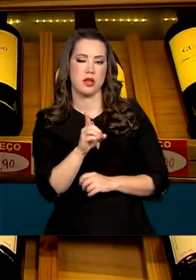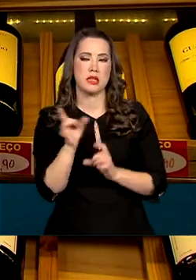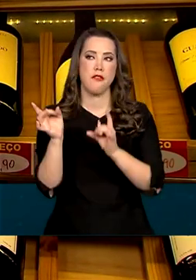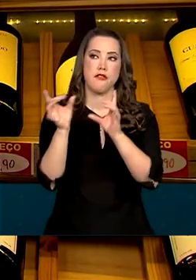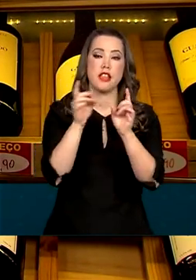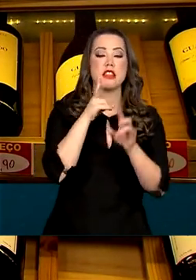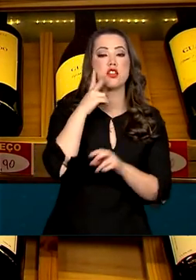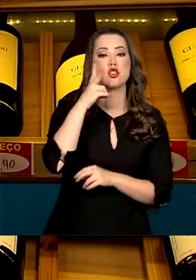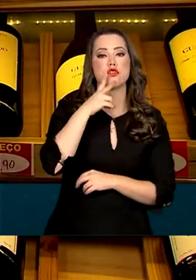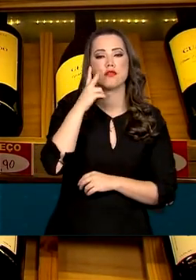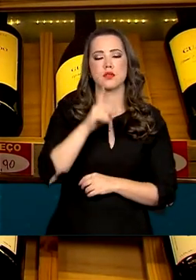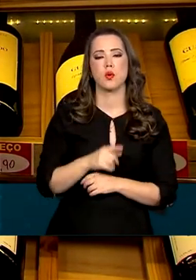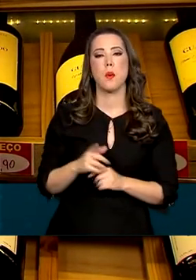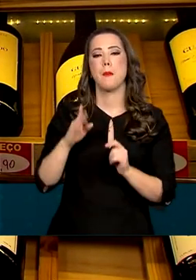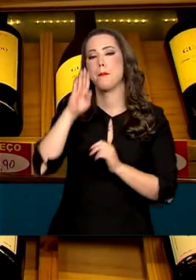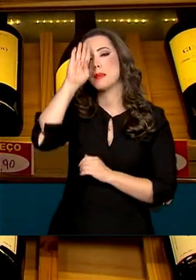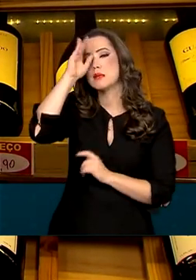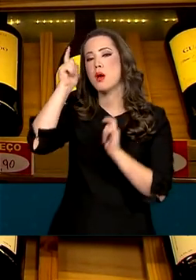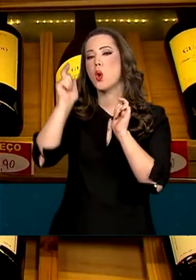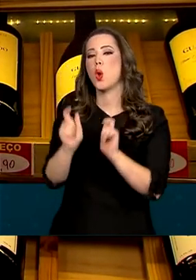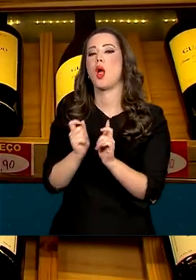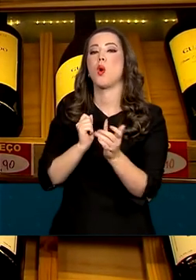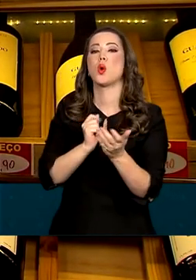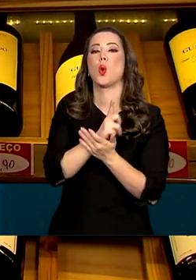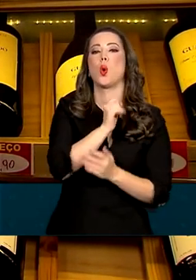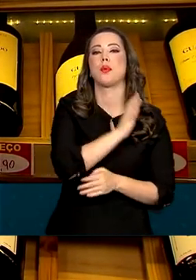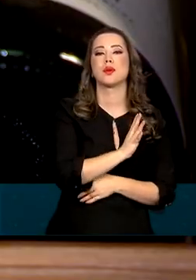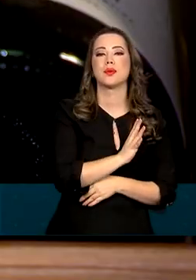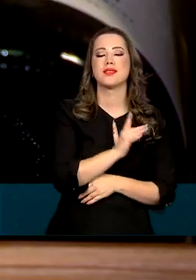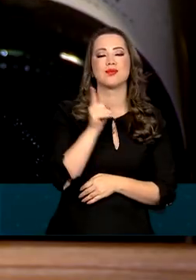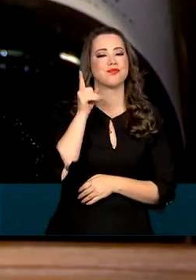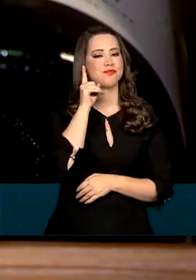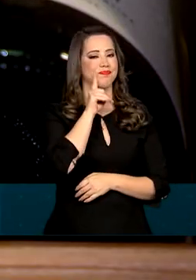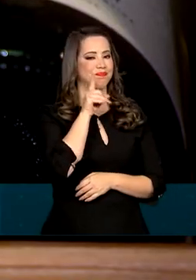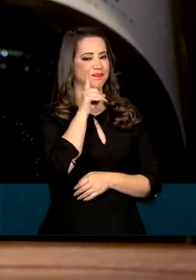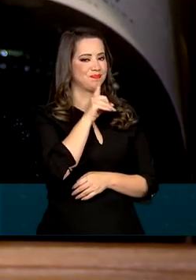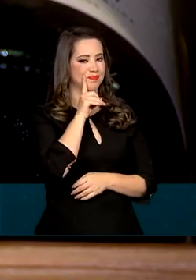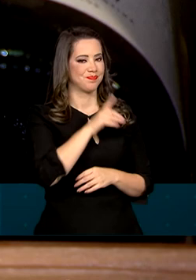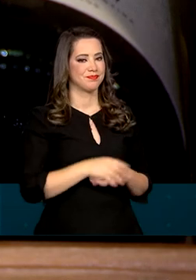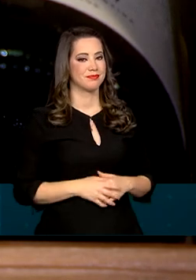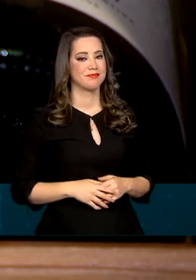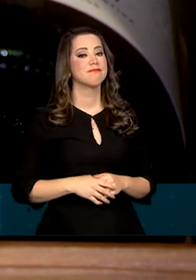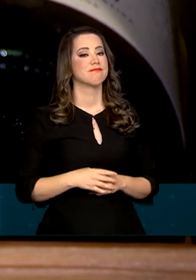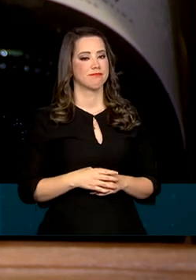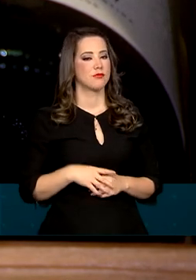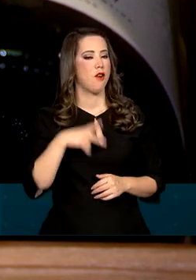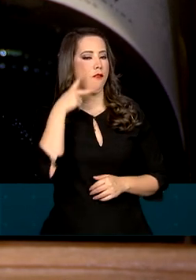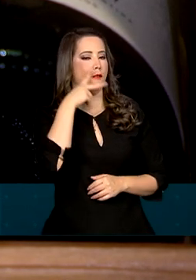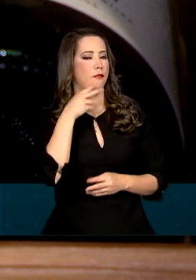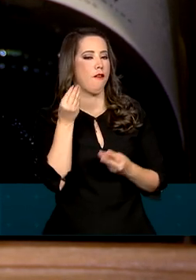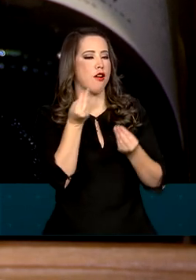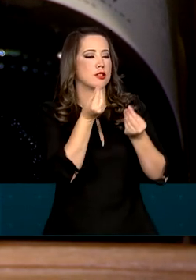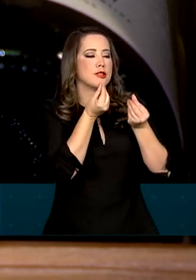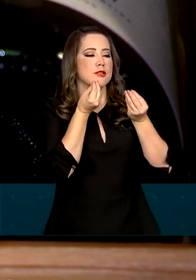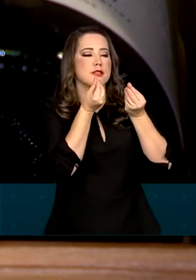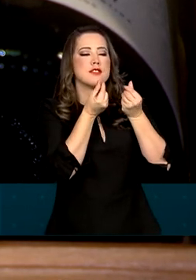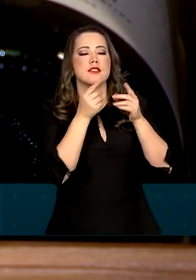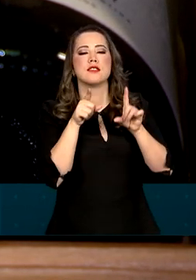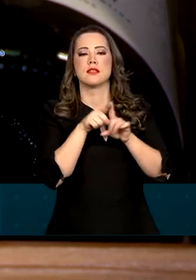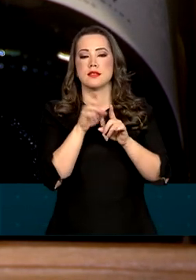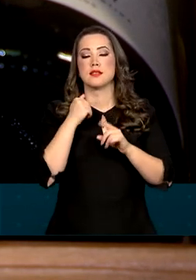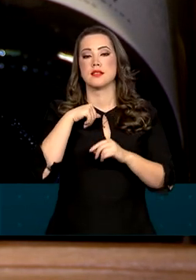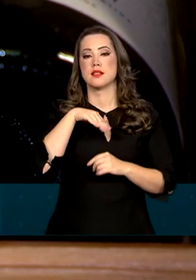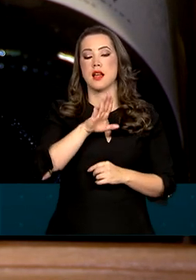Estados Unidos são o principal destino dos espumantes já os vinhos finos tem a Inglaterra como principal